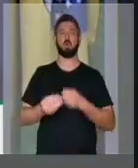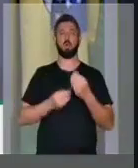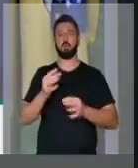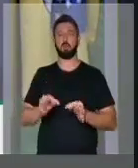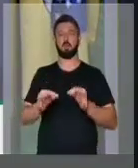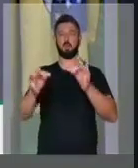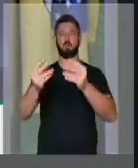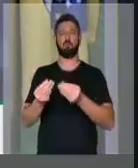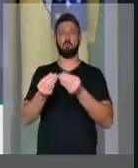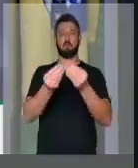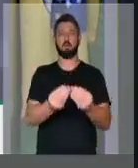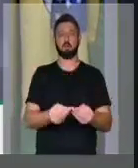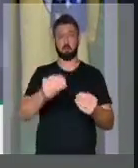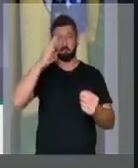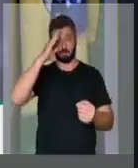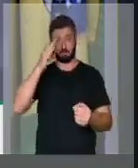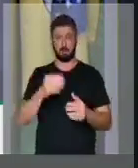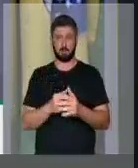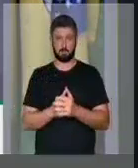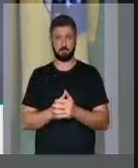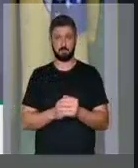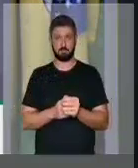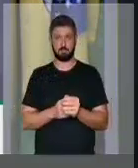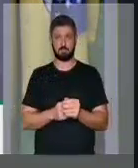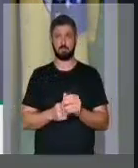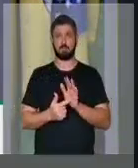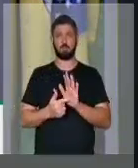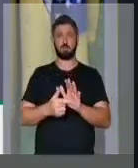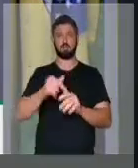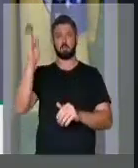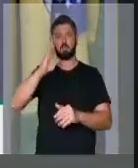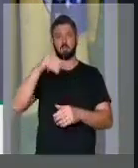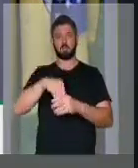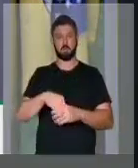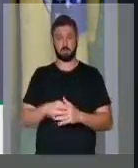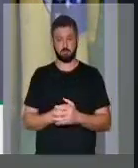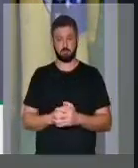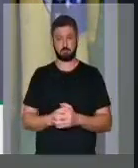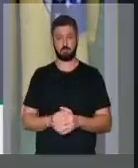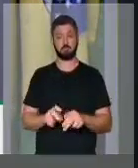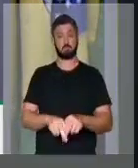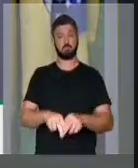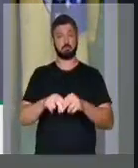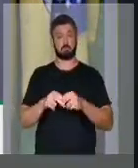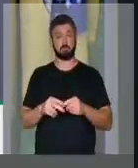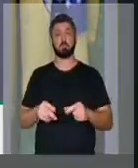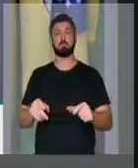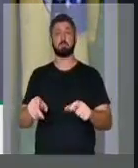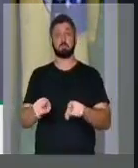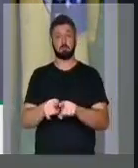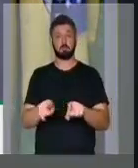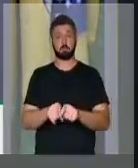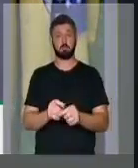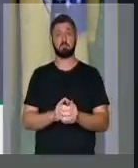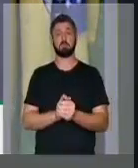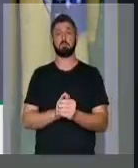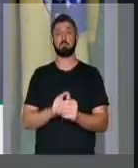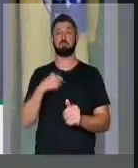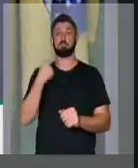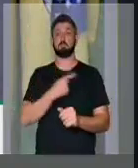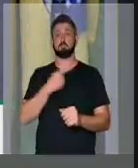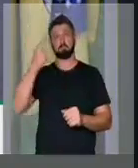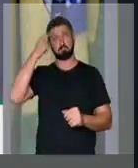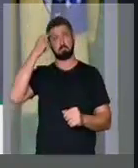instrumentos tecnológicos militares, exatamente para projetar o nosso país. E, nesse sentido, também temos